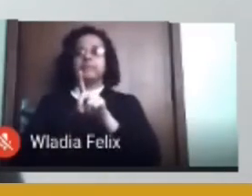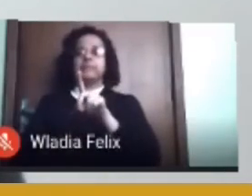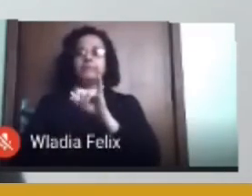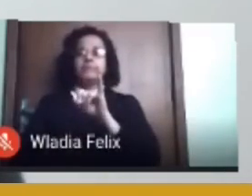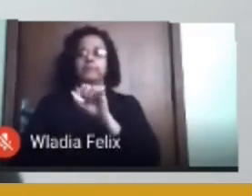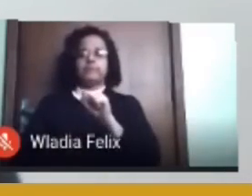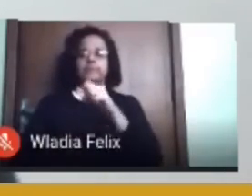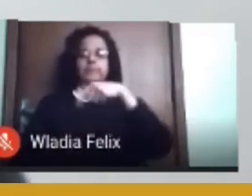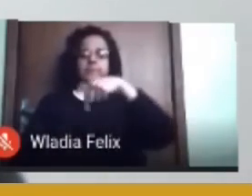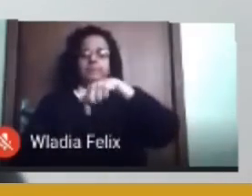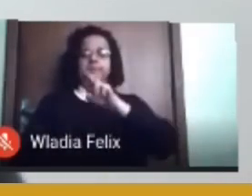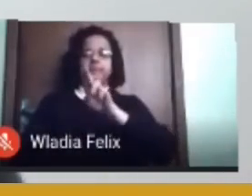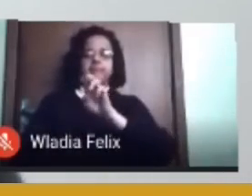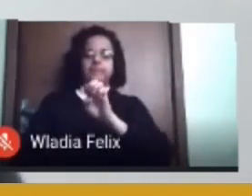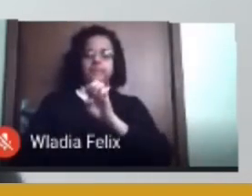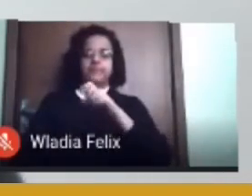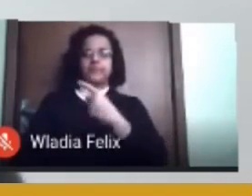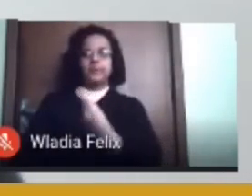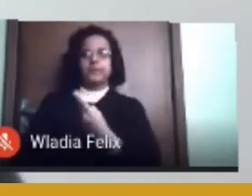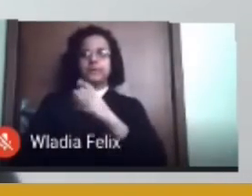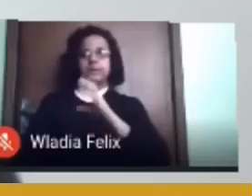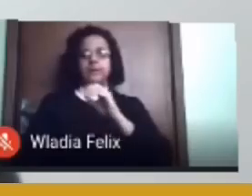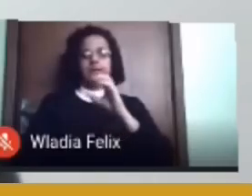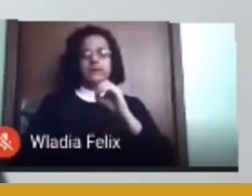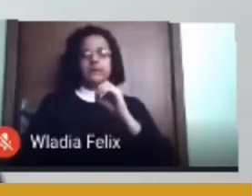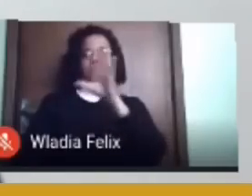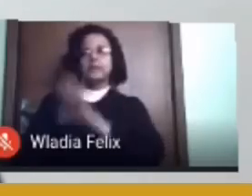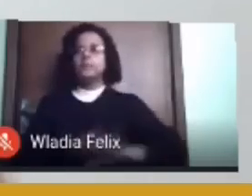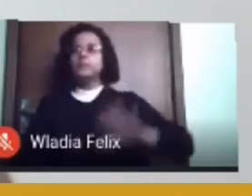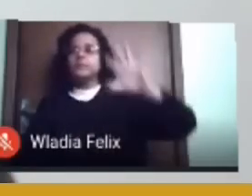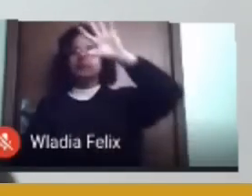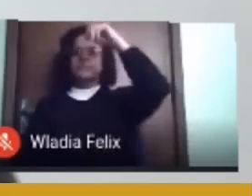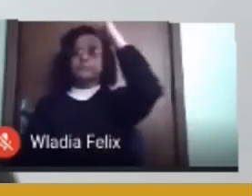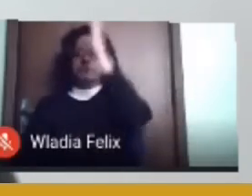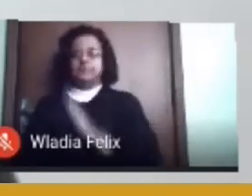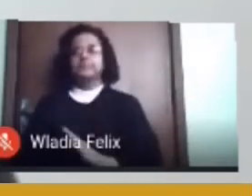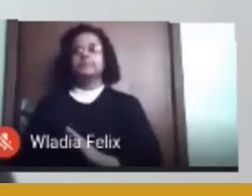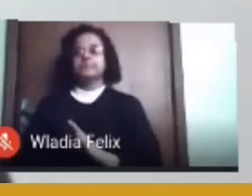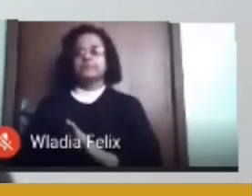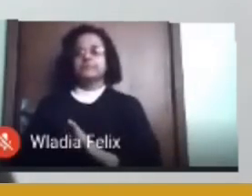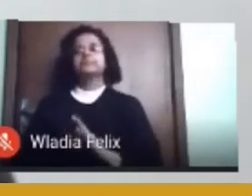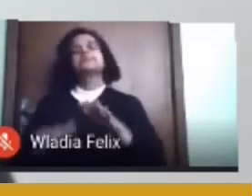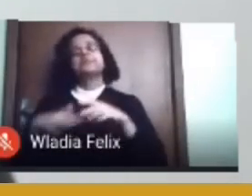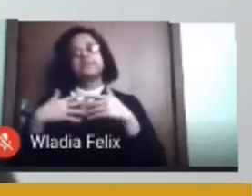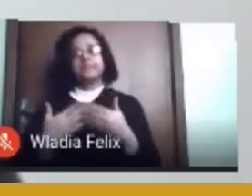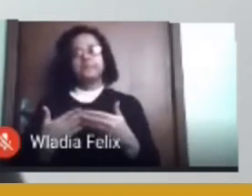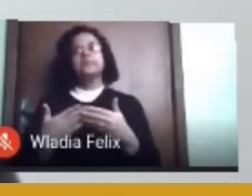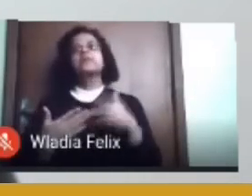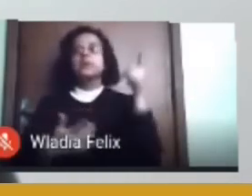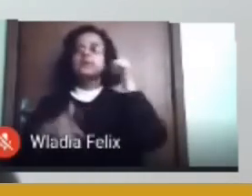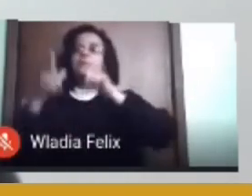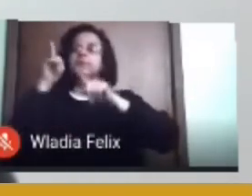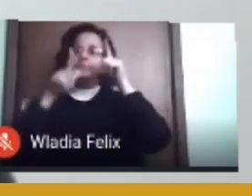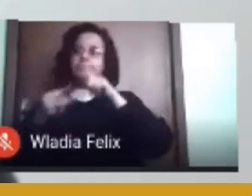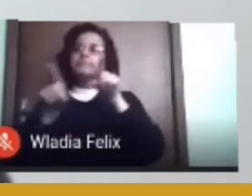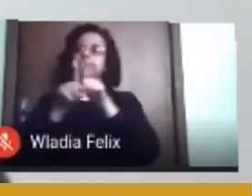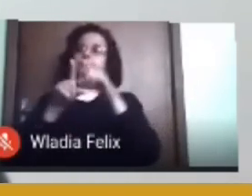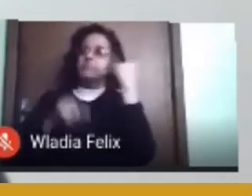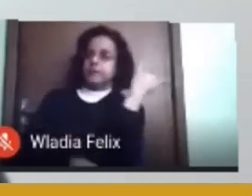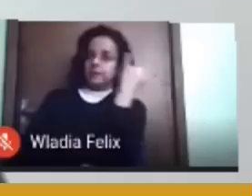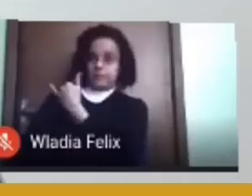100 e aí você consegue fazer a denúncia da suspeita, certo? E aí eu tenho